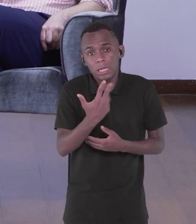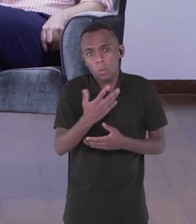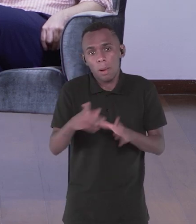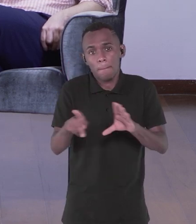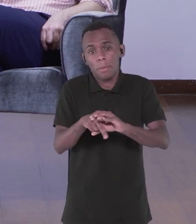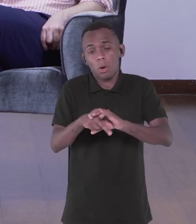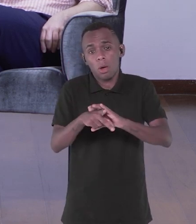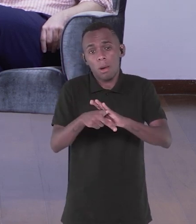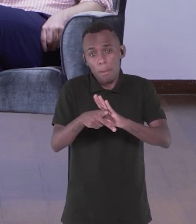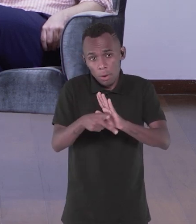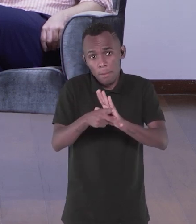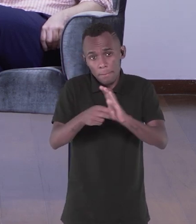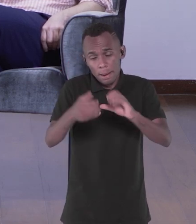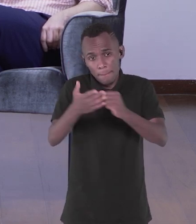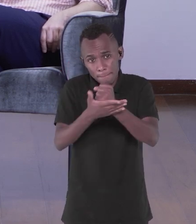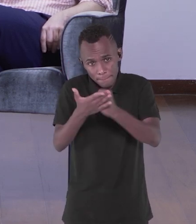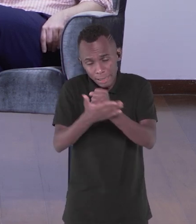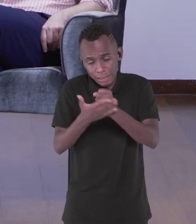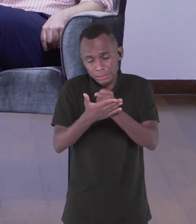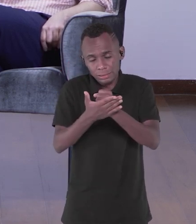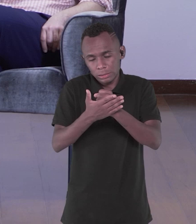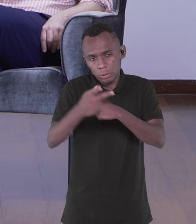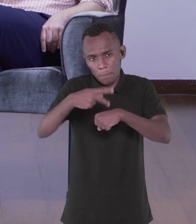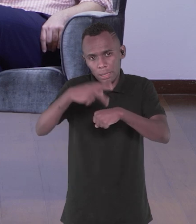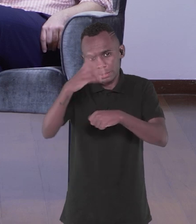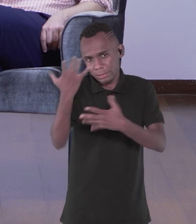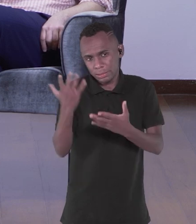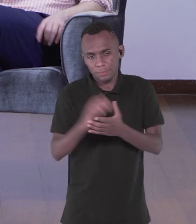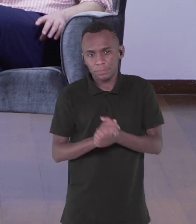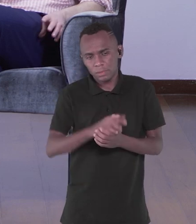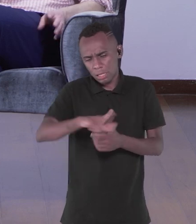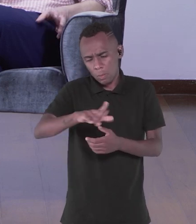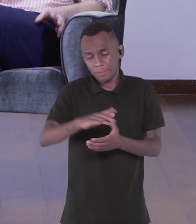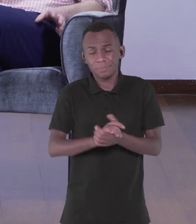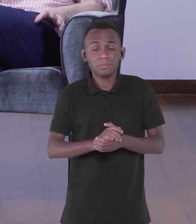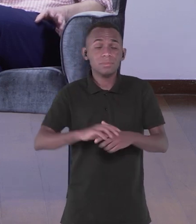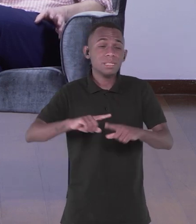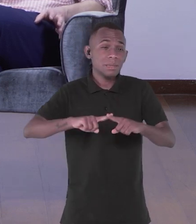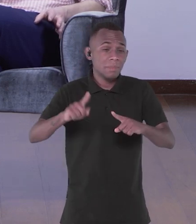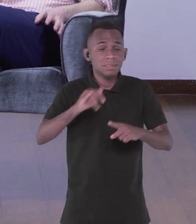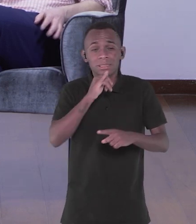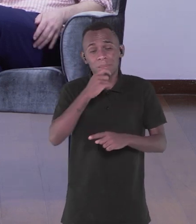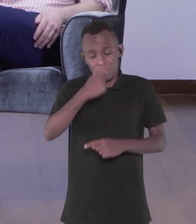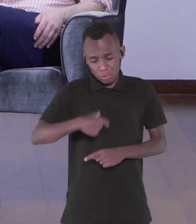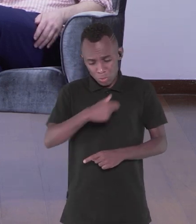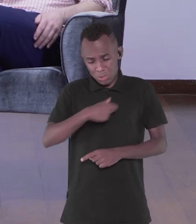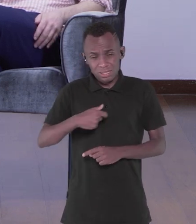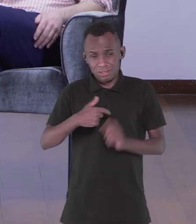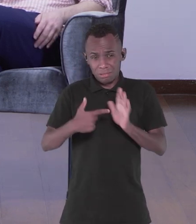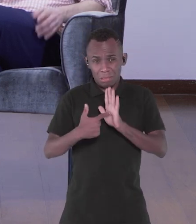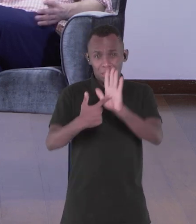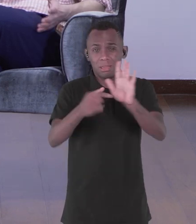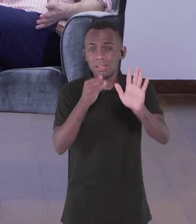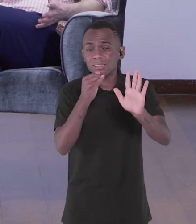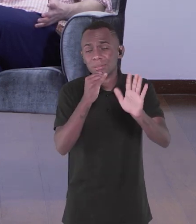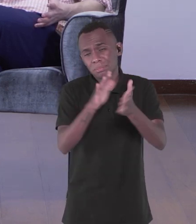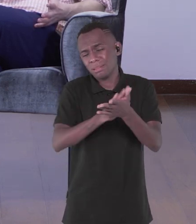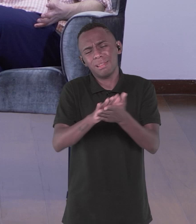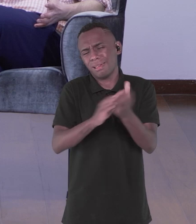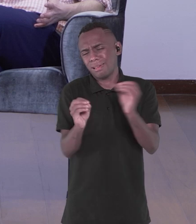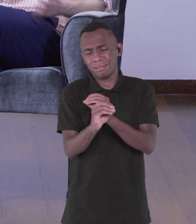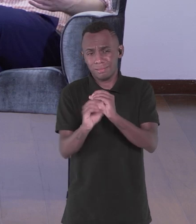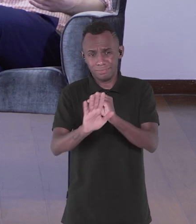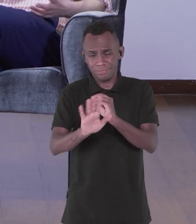Suíça... Agora, é verdade que a Suíça é muito difícil você falar lá na Suíça, né? A Suíça não é exemplo para nada, né? Mas o que eu digo é